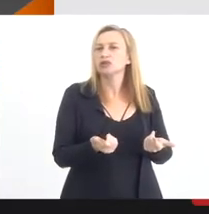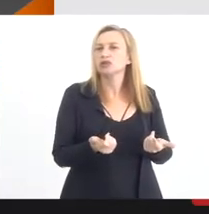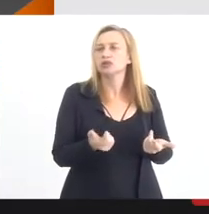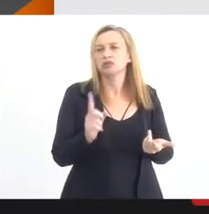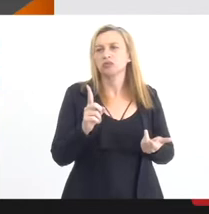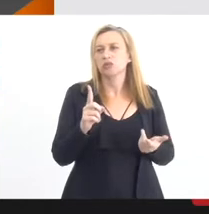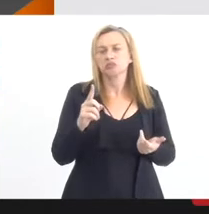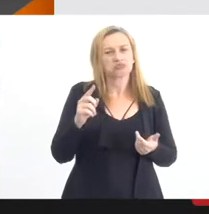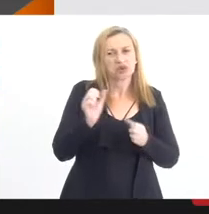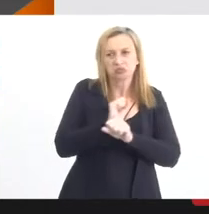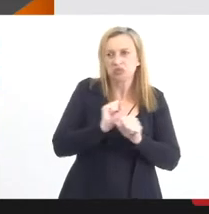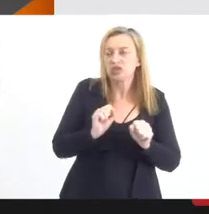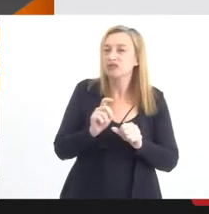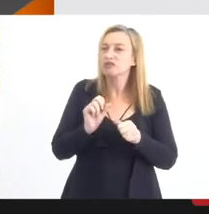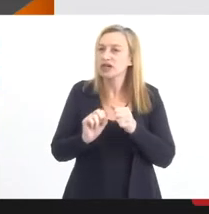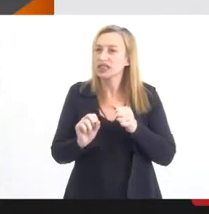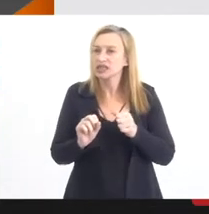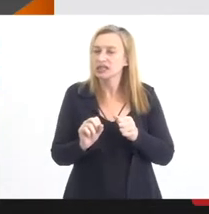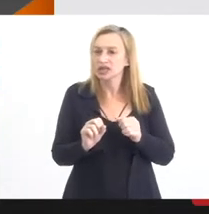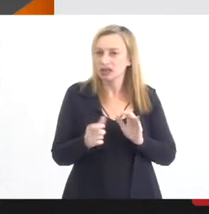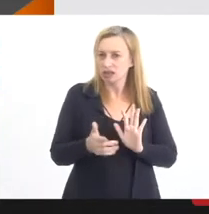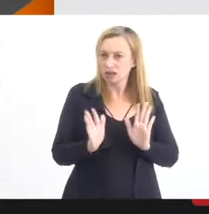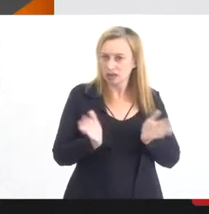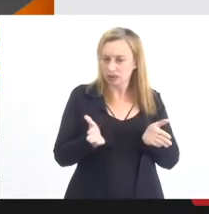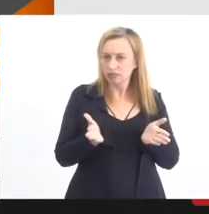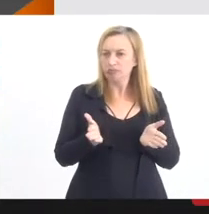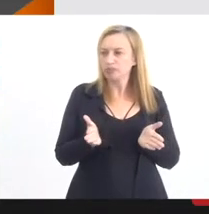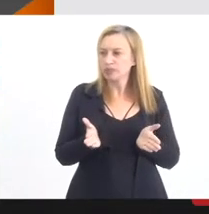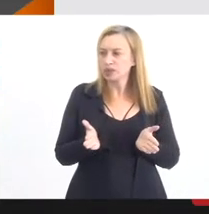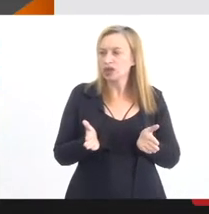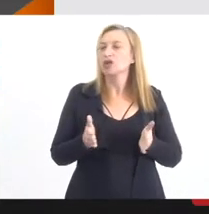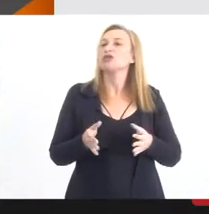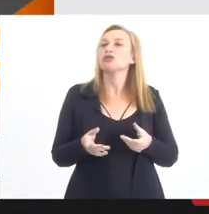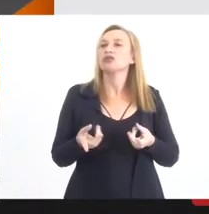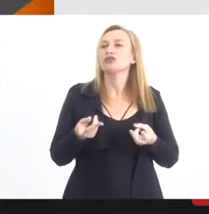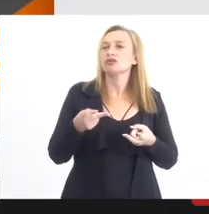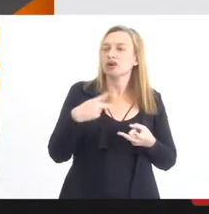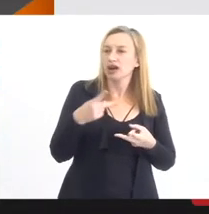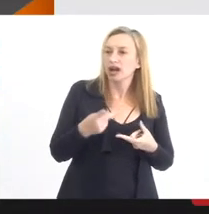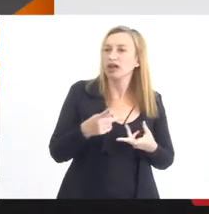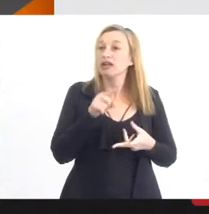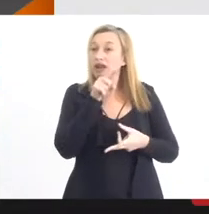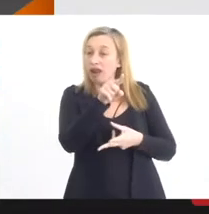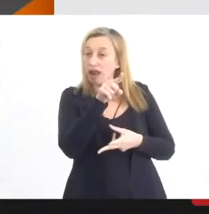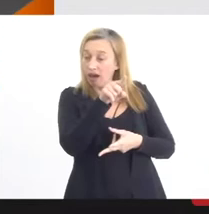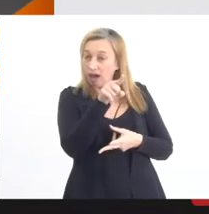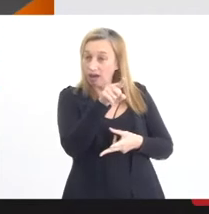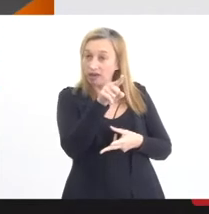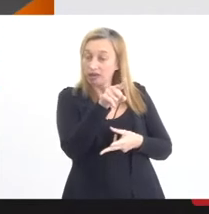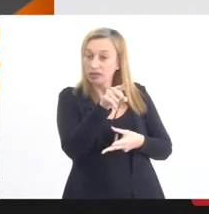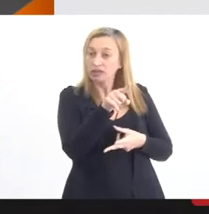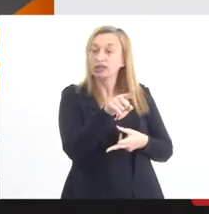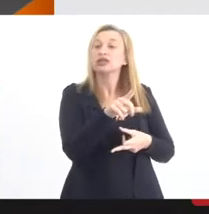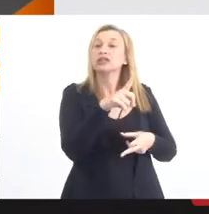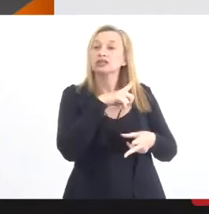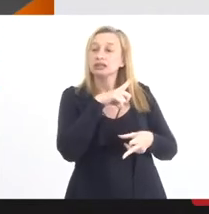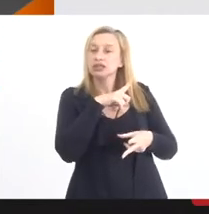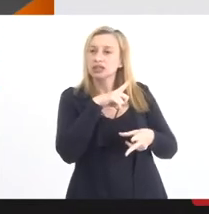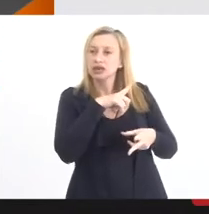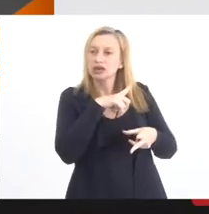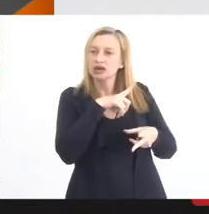possível fazer isso de forma imposta. Foi questionado, lá na UERJ houve a tramitação